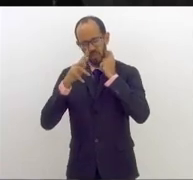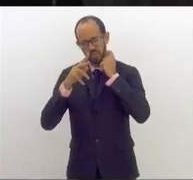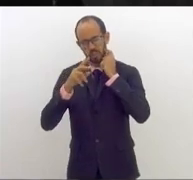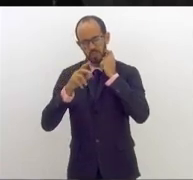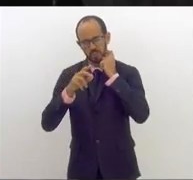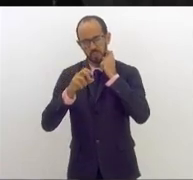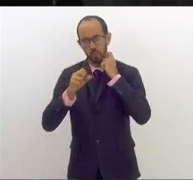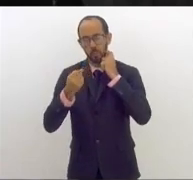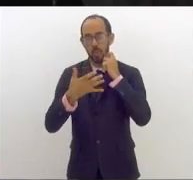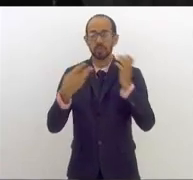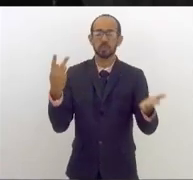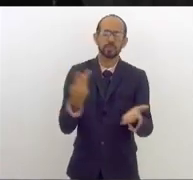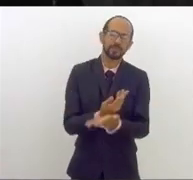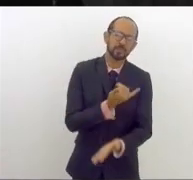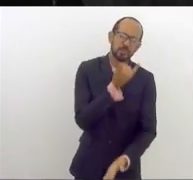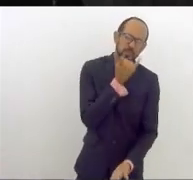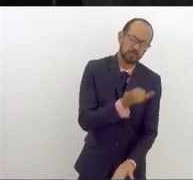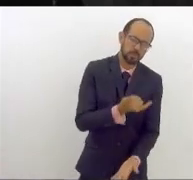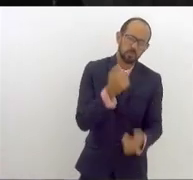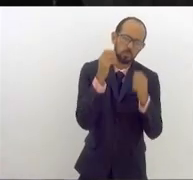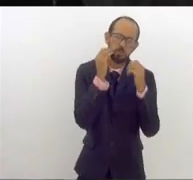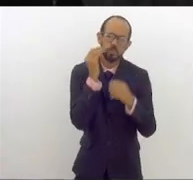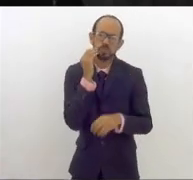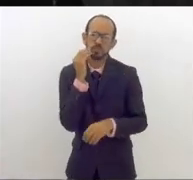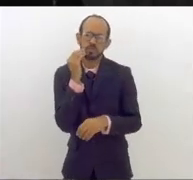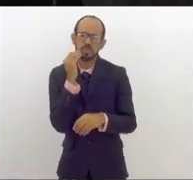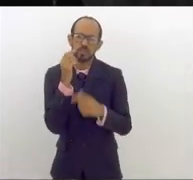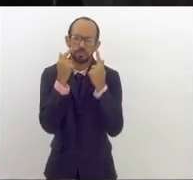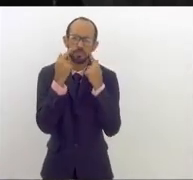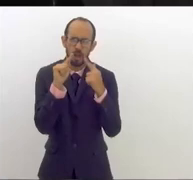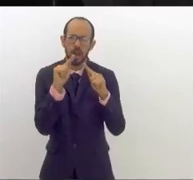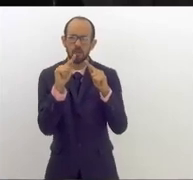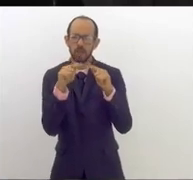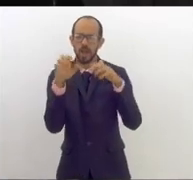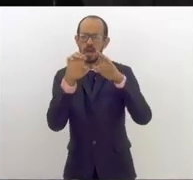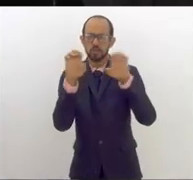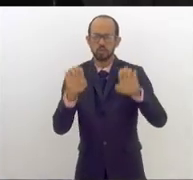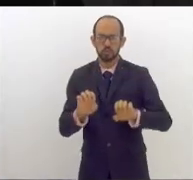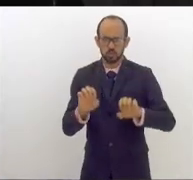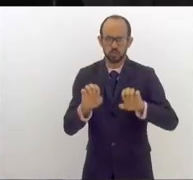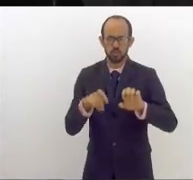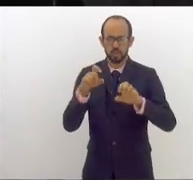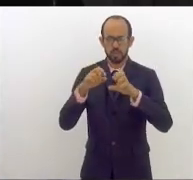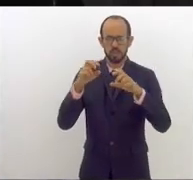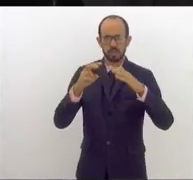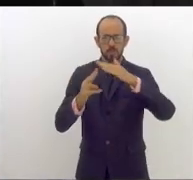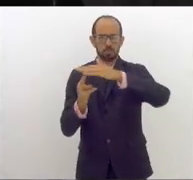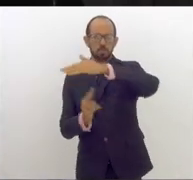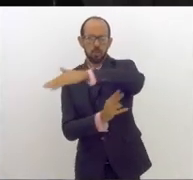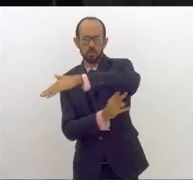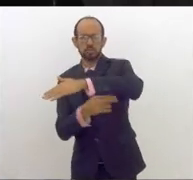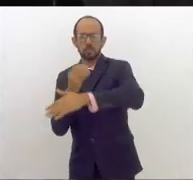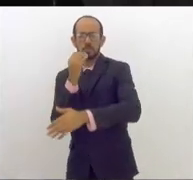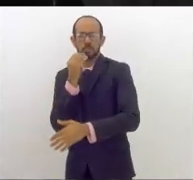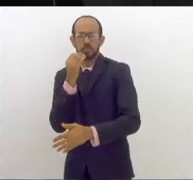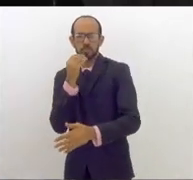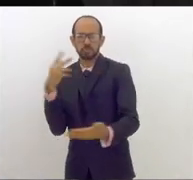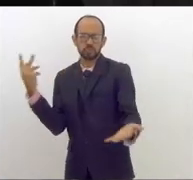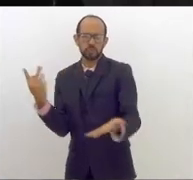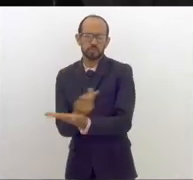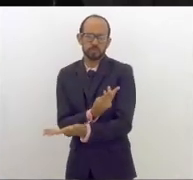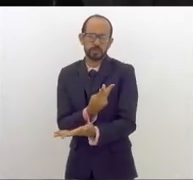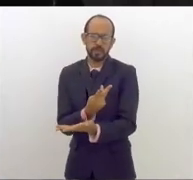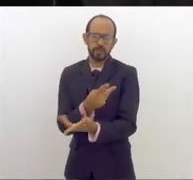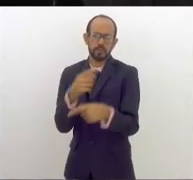um episódio como esse podia ter sido muito mais grave né a estrutura da ponte vossa excelência é engenheiro poderia ter ficado abalada dependendo do impacto